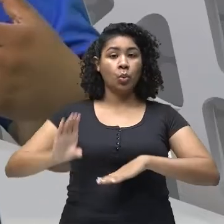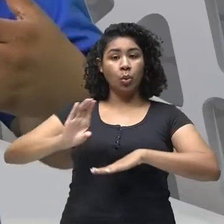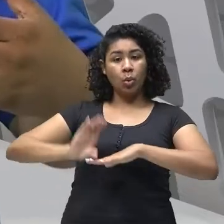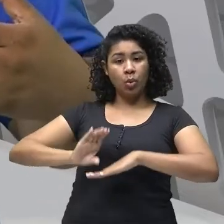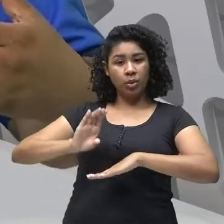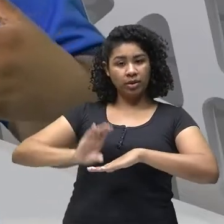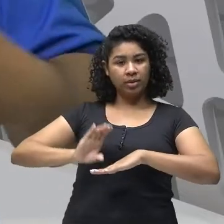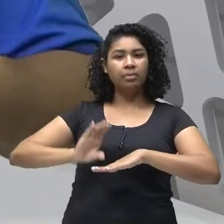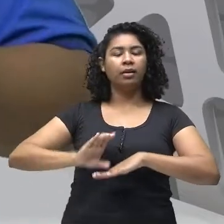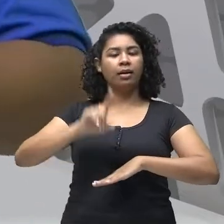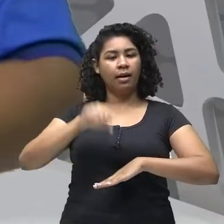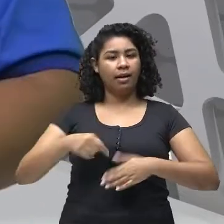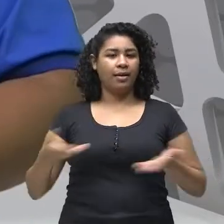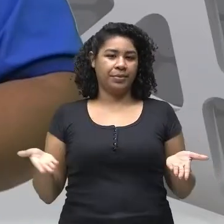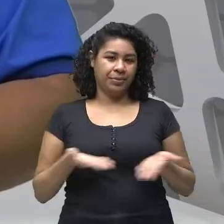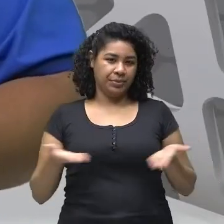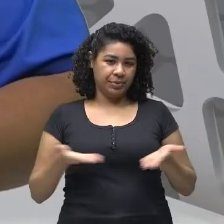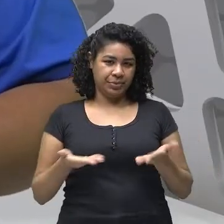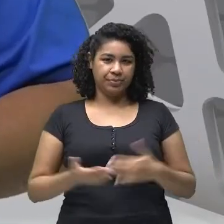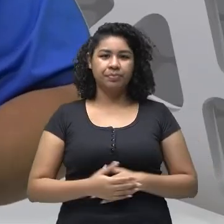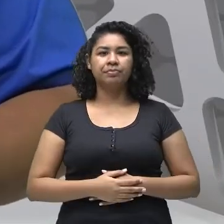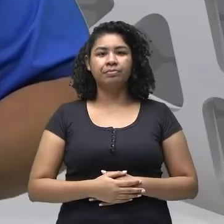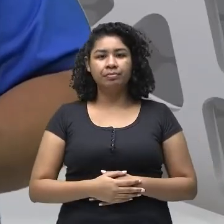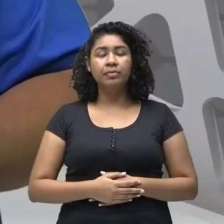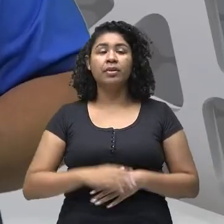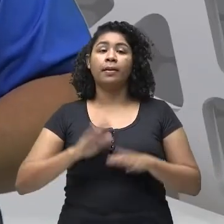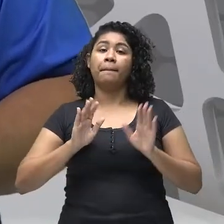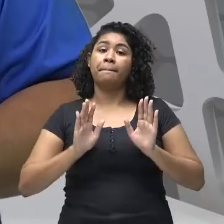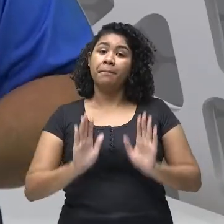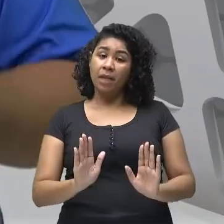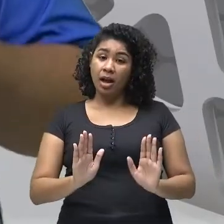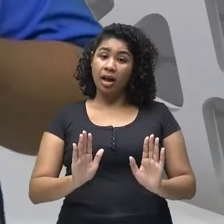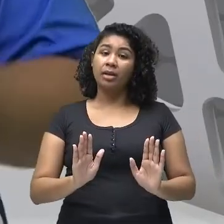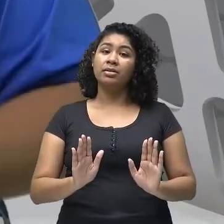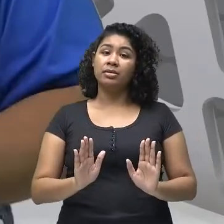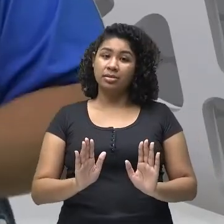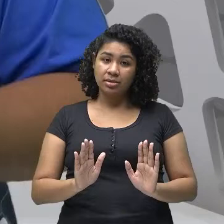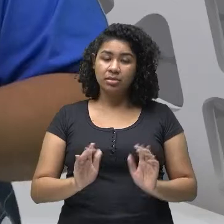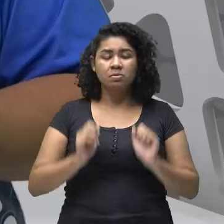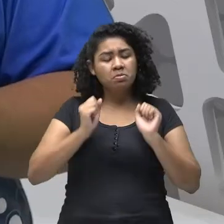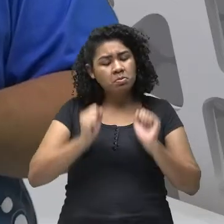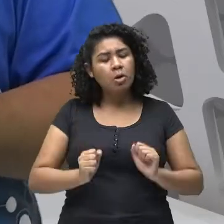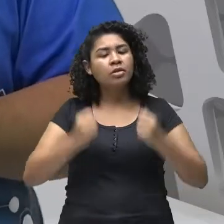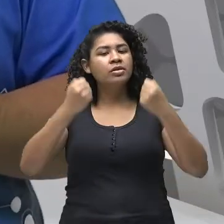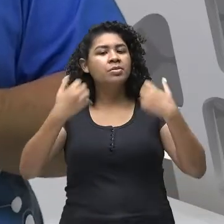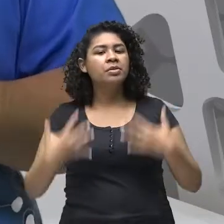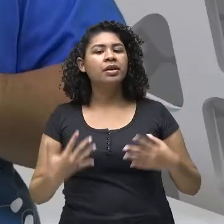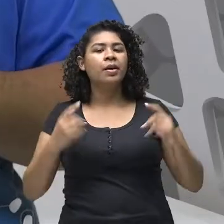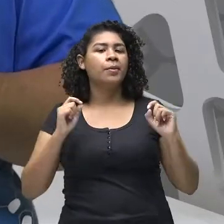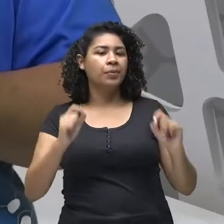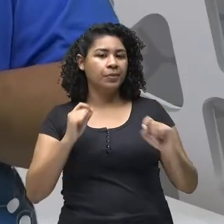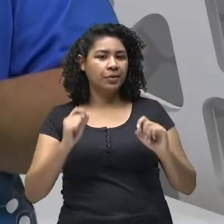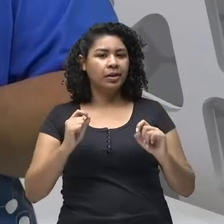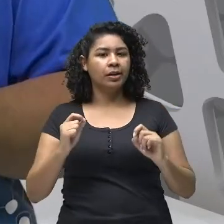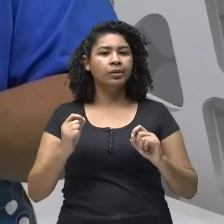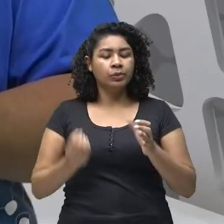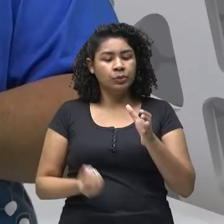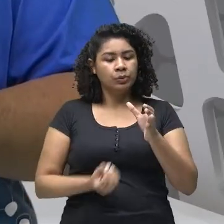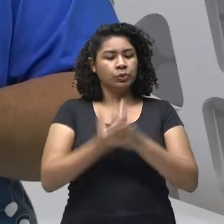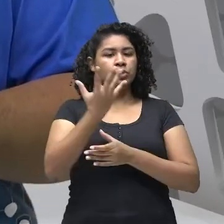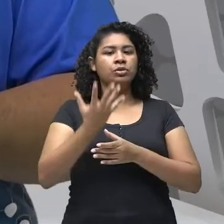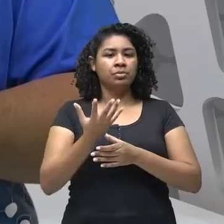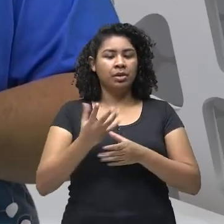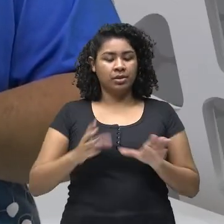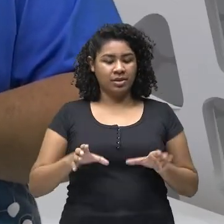que nós vivemos hoje é a contemporaneidade. Mas nós podemos dizer sim que a partir desse momento do surgimento dos Estados